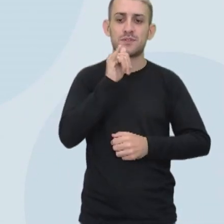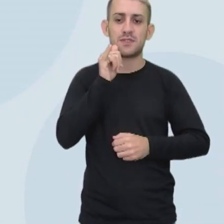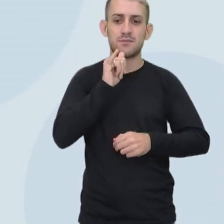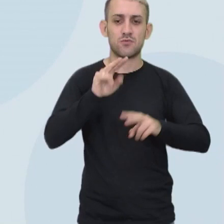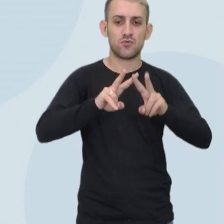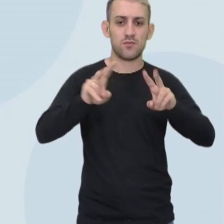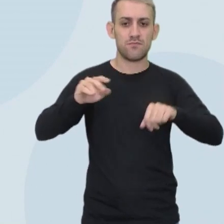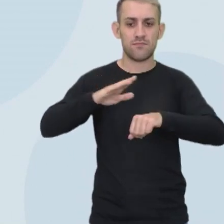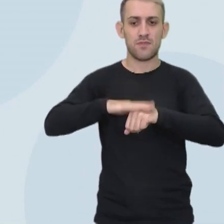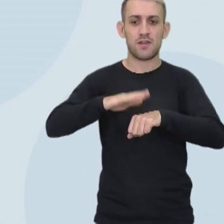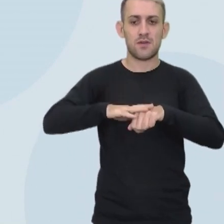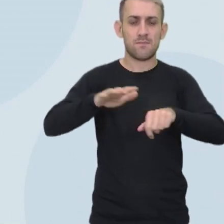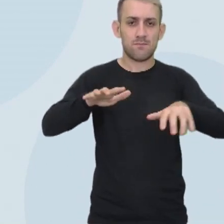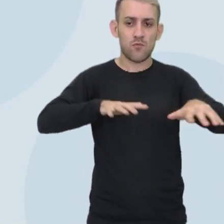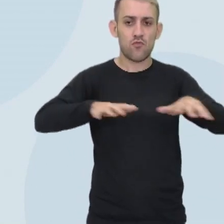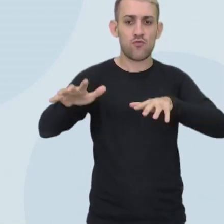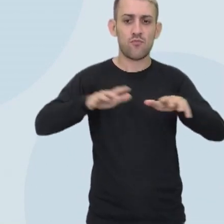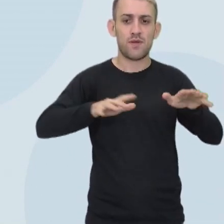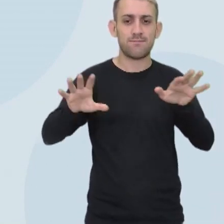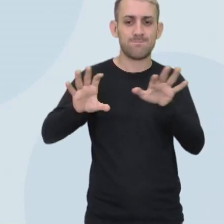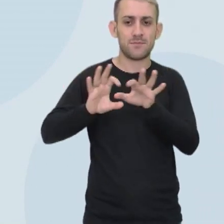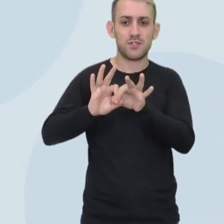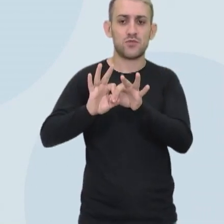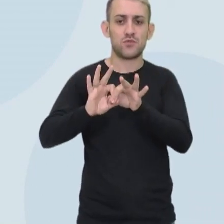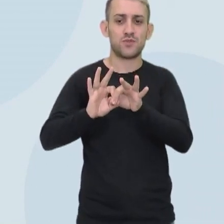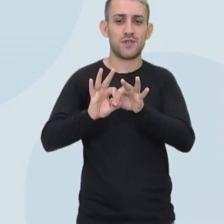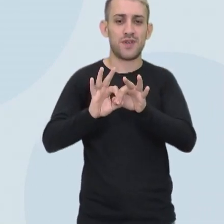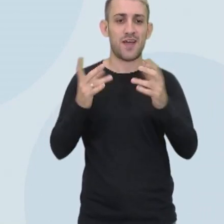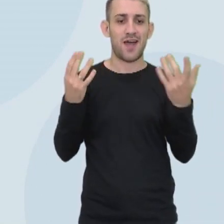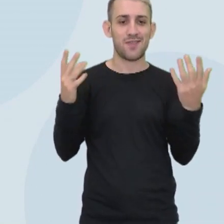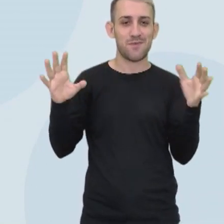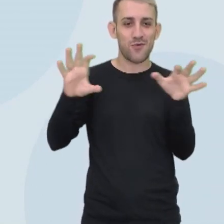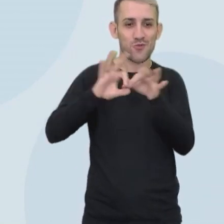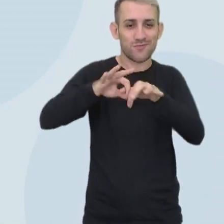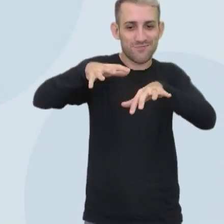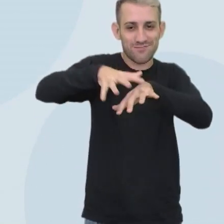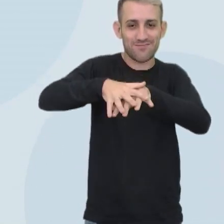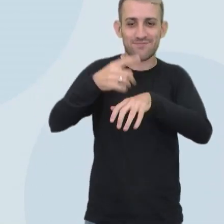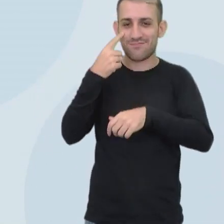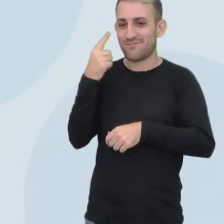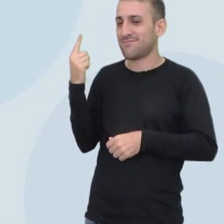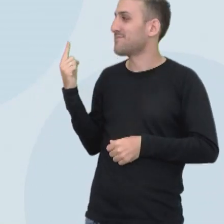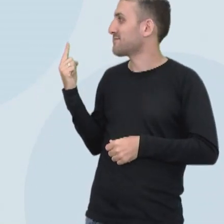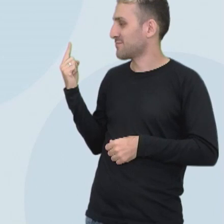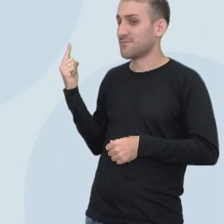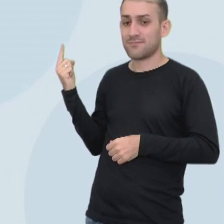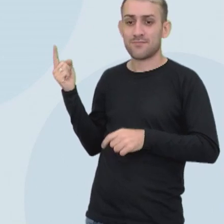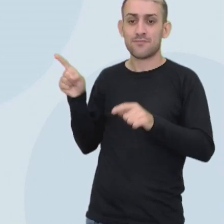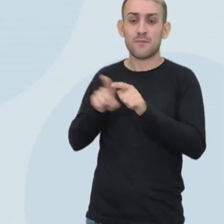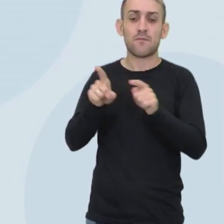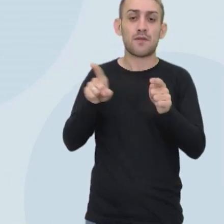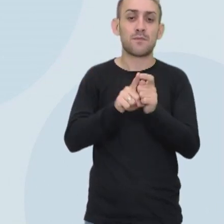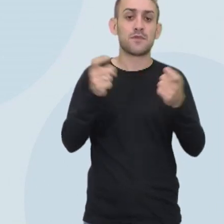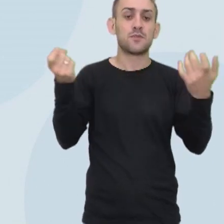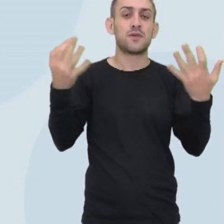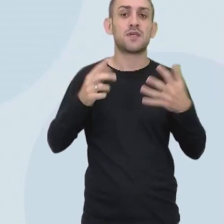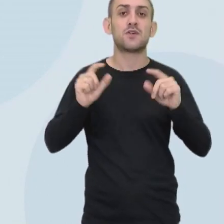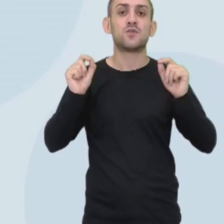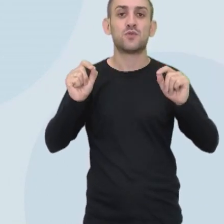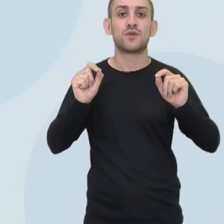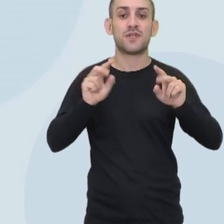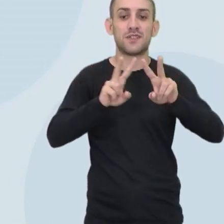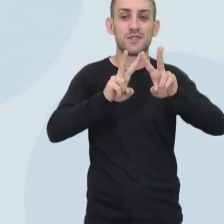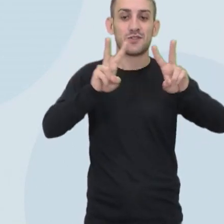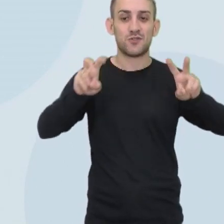ação aí, nesse movimento de unirem as mãos aí, né? E como eu já falei também, é da ilha